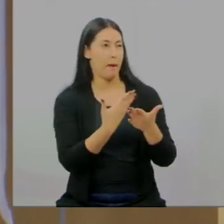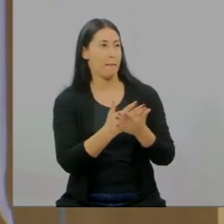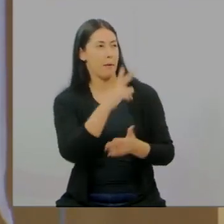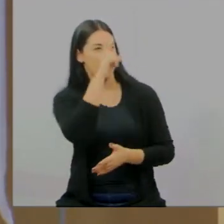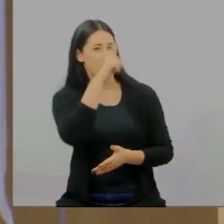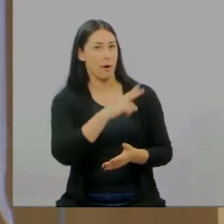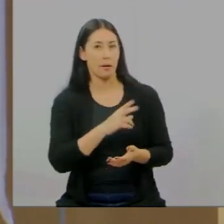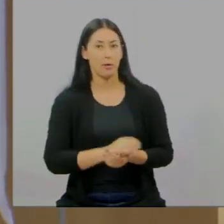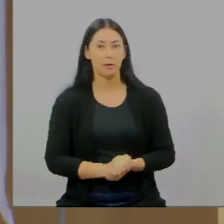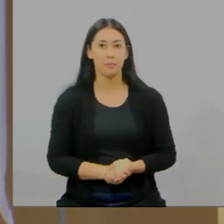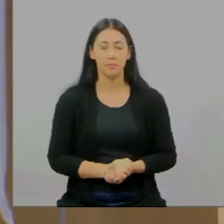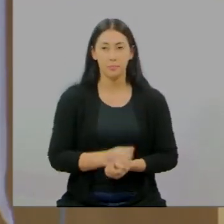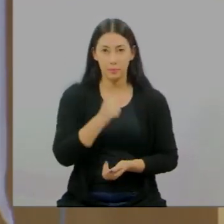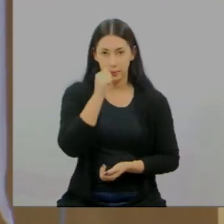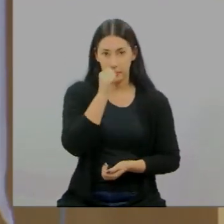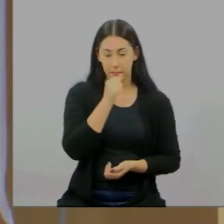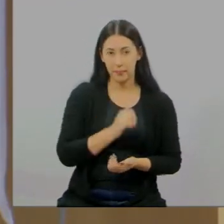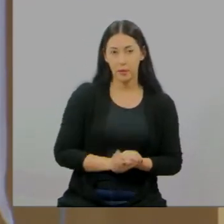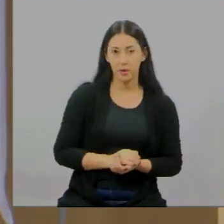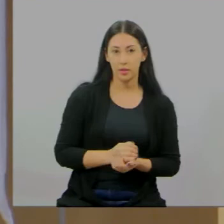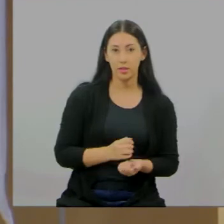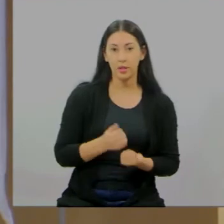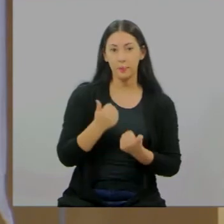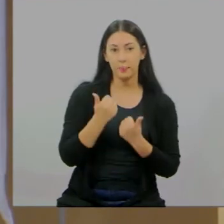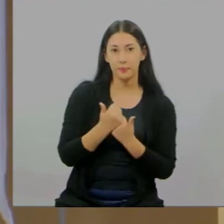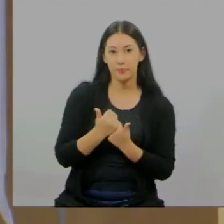árvore. Próximo.